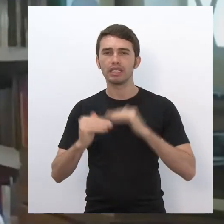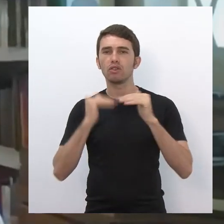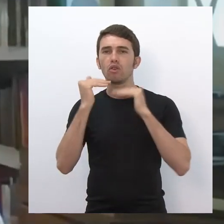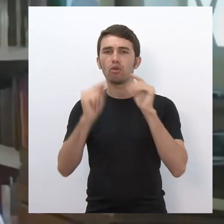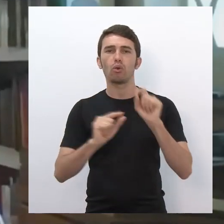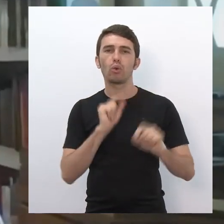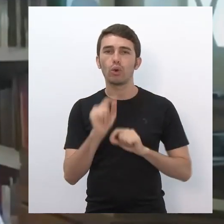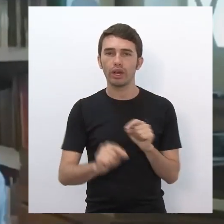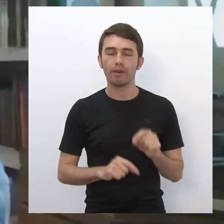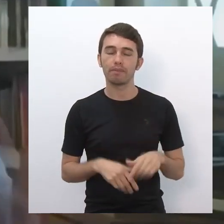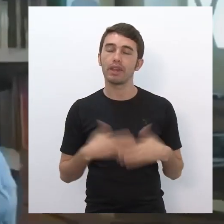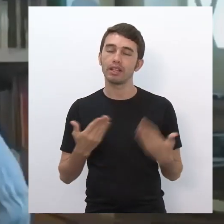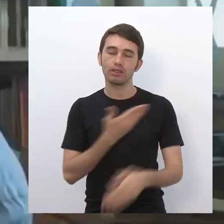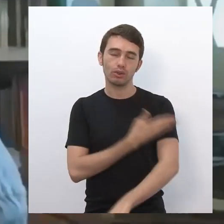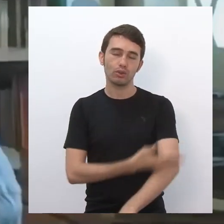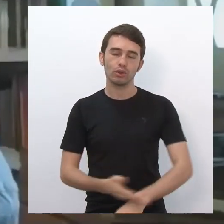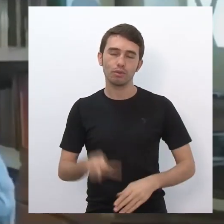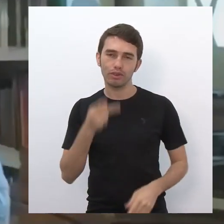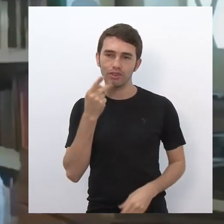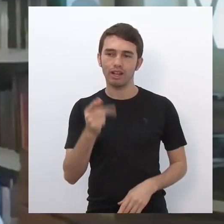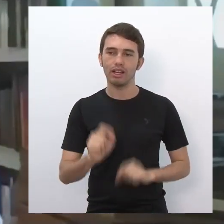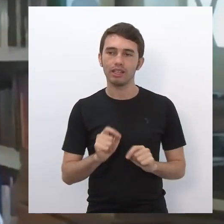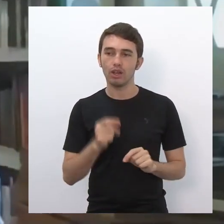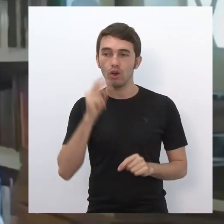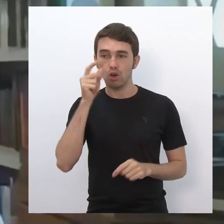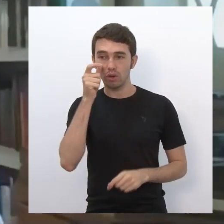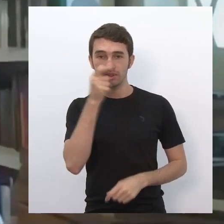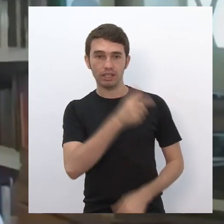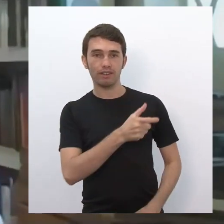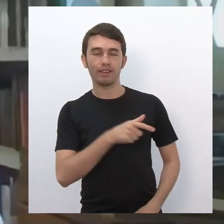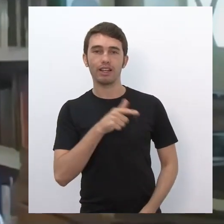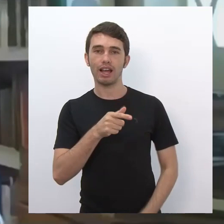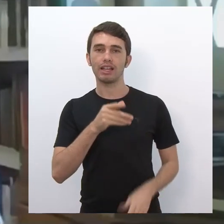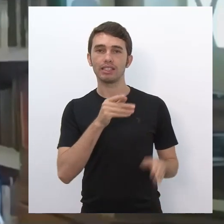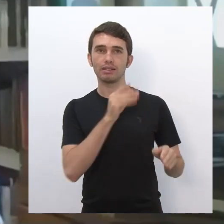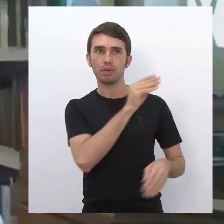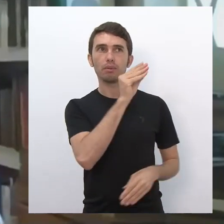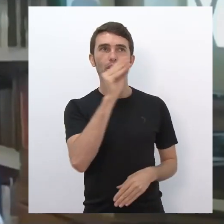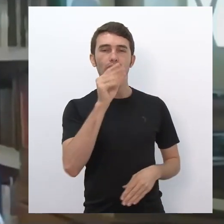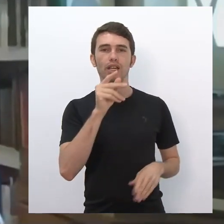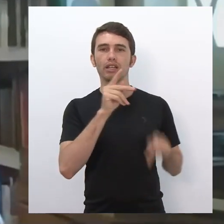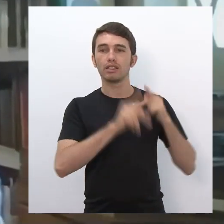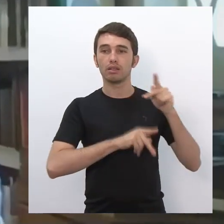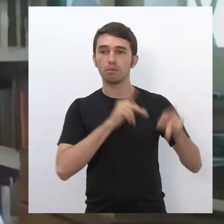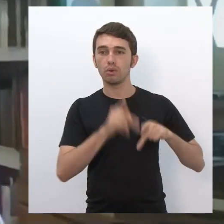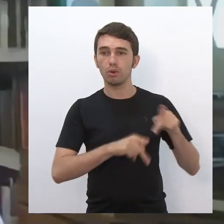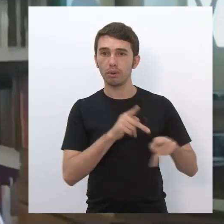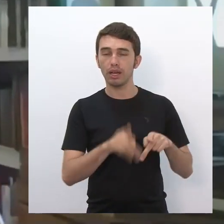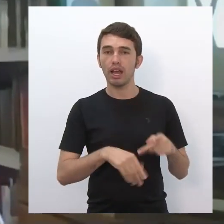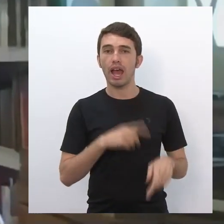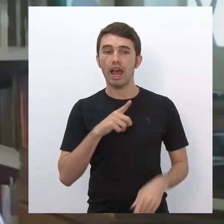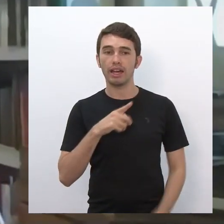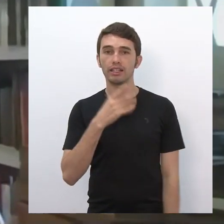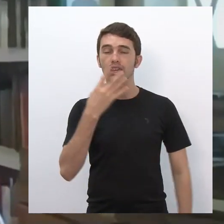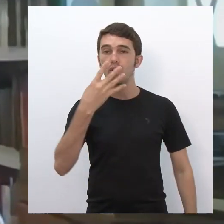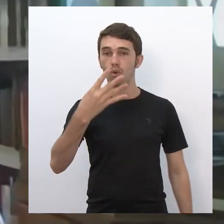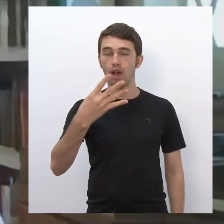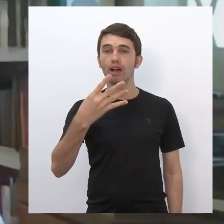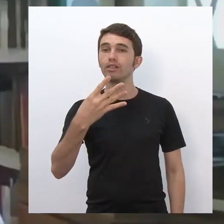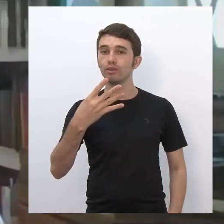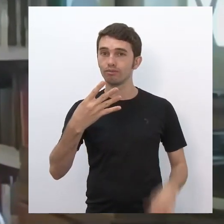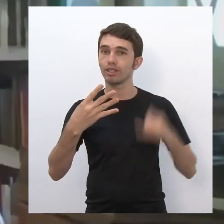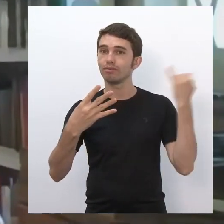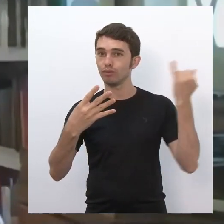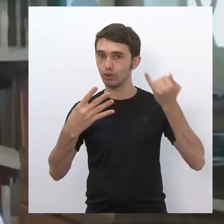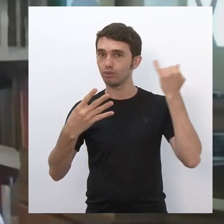gente costuma dizer que, observando as bibliotecas públicas no mundo inteiro, há 4 questões que